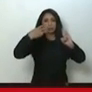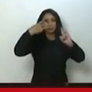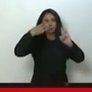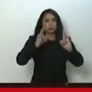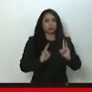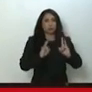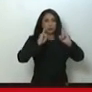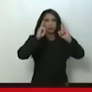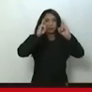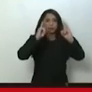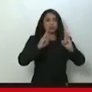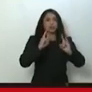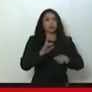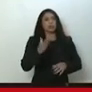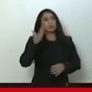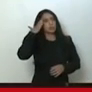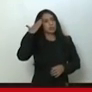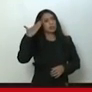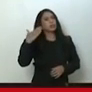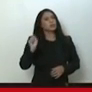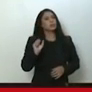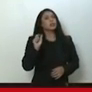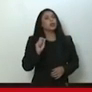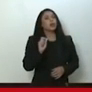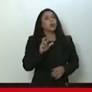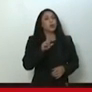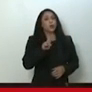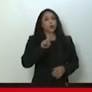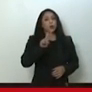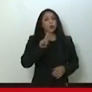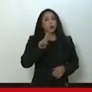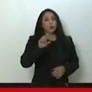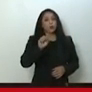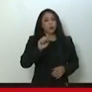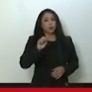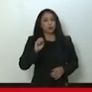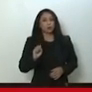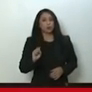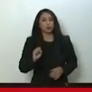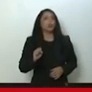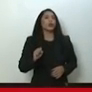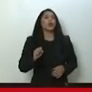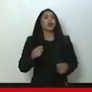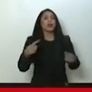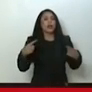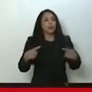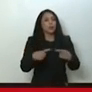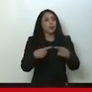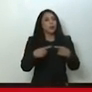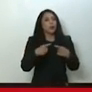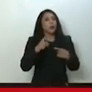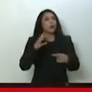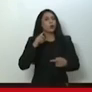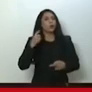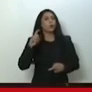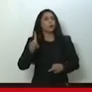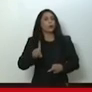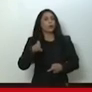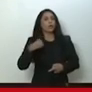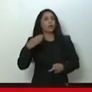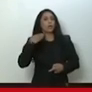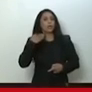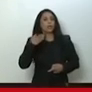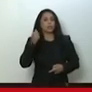sabem para nós como se divulga seria o juiz moro o juiz moro essa situação parece ainda